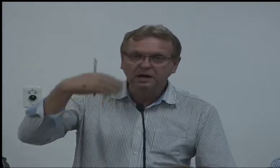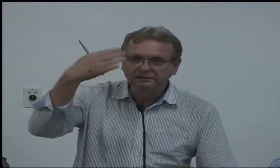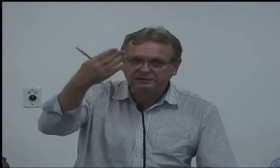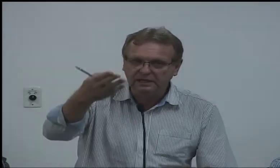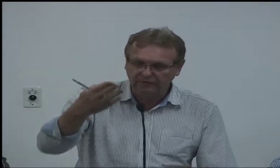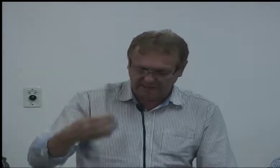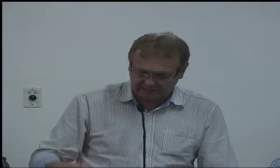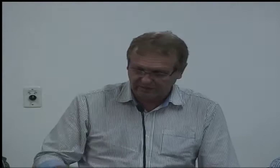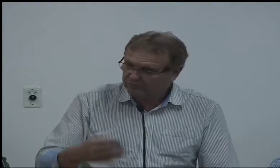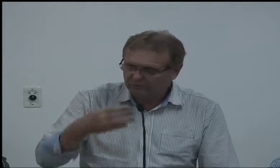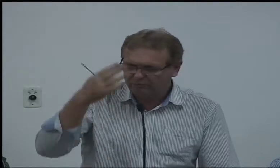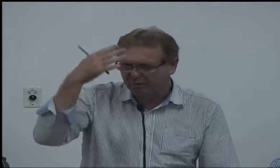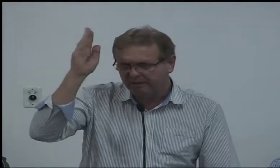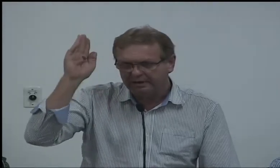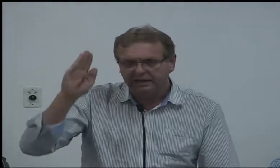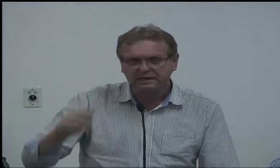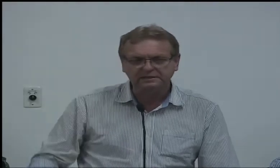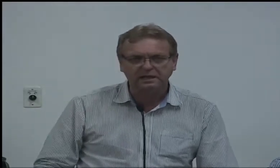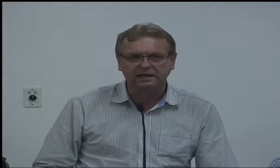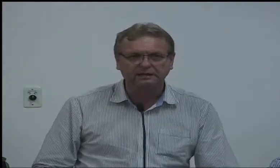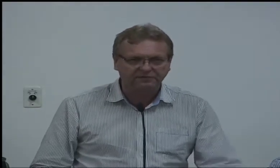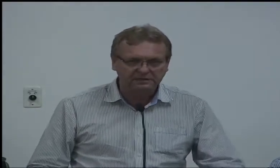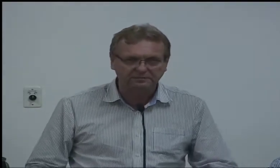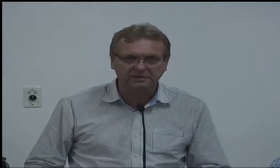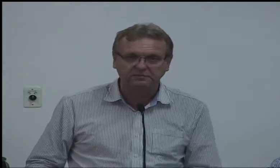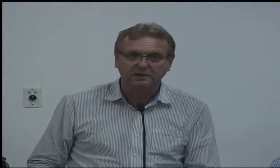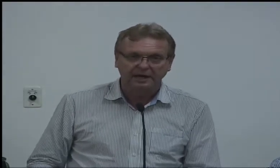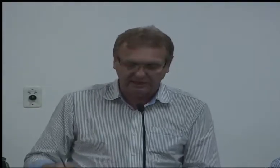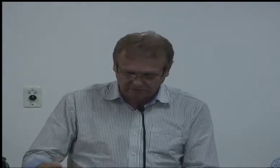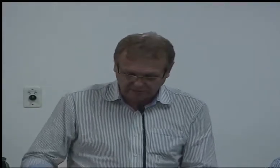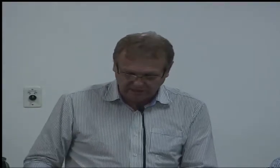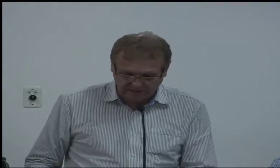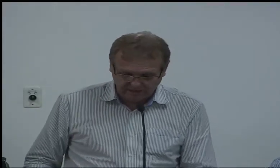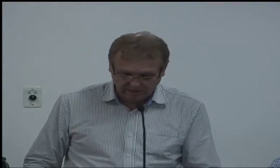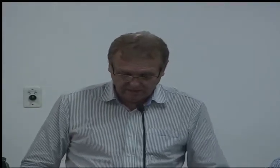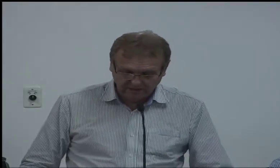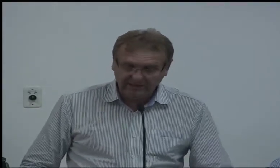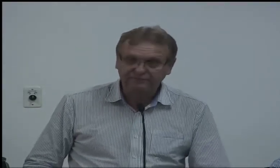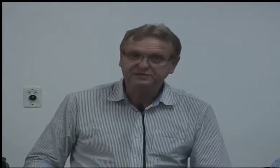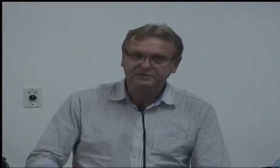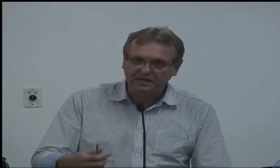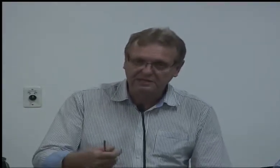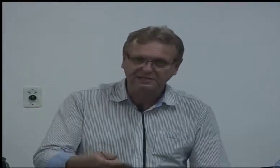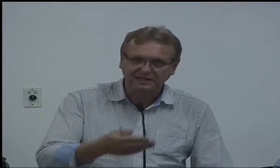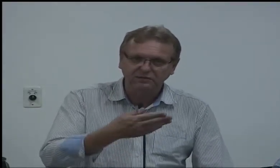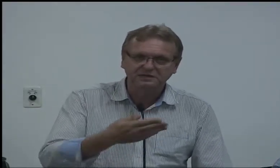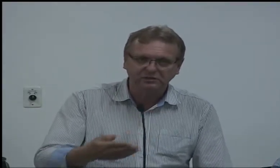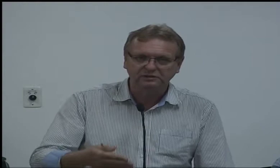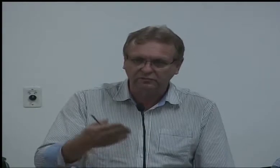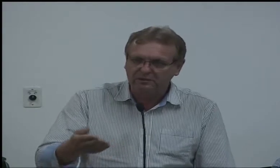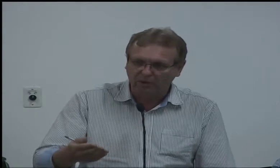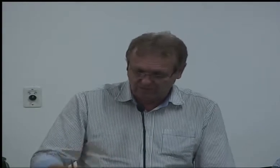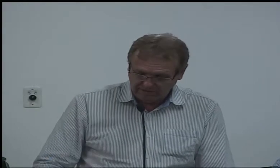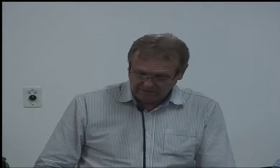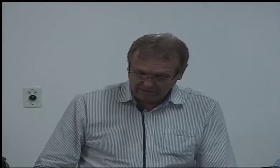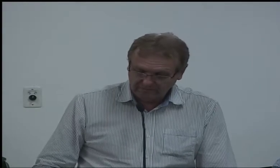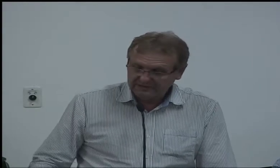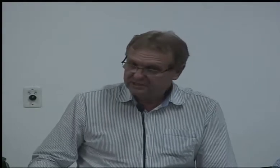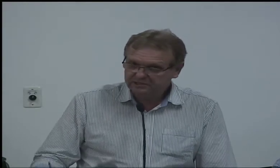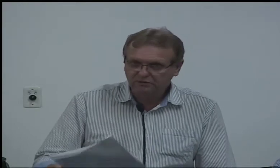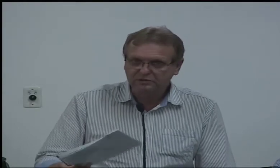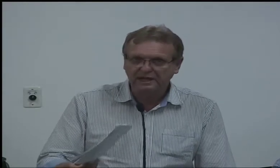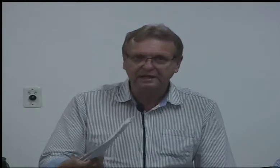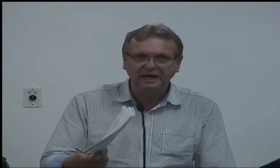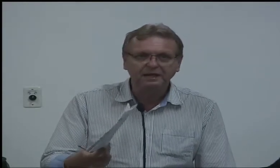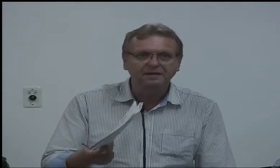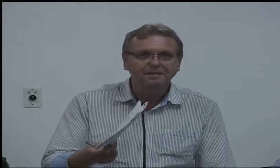antes de ler o requerimento foi muito bom pra mim é excelente que faça mesmo como é eficiente até do executivo que bom mas